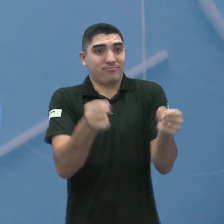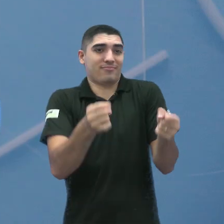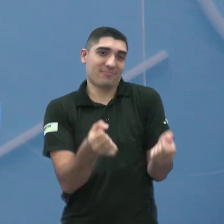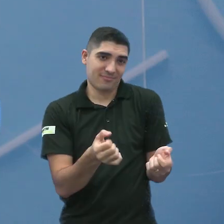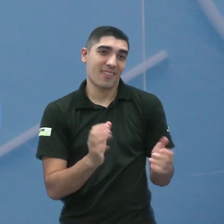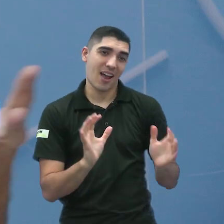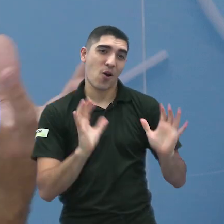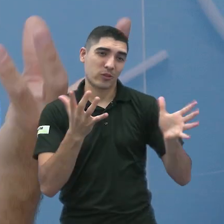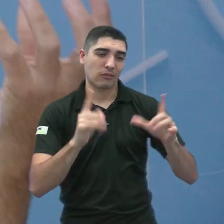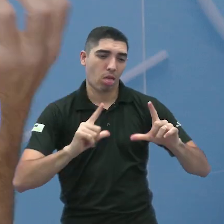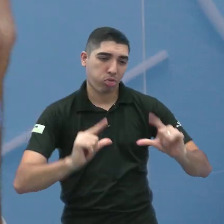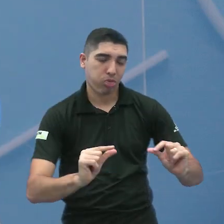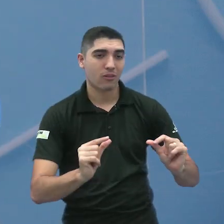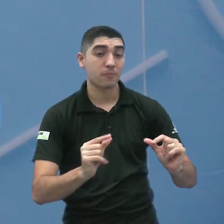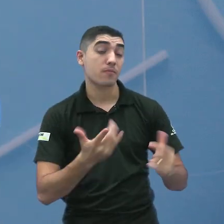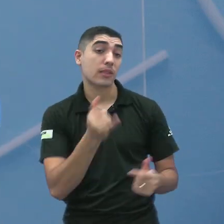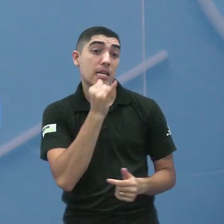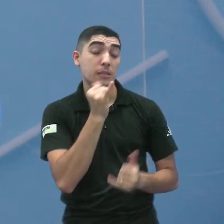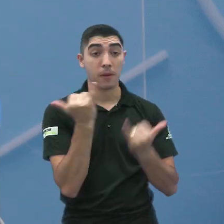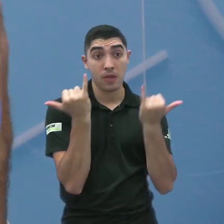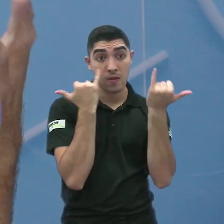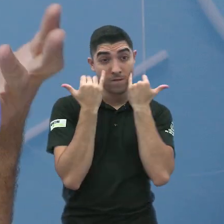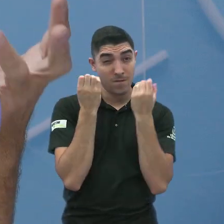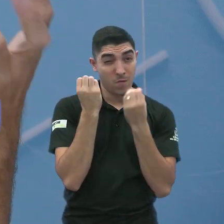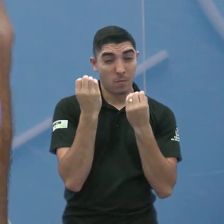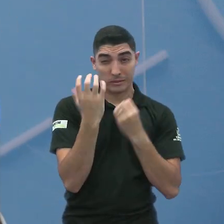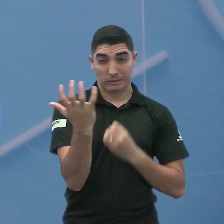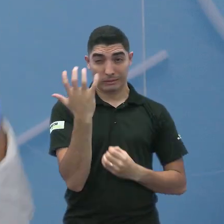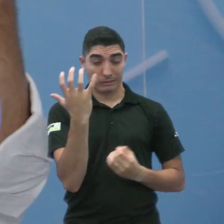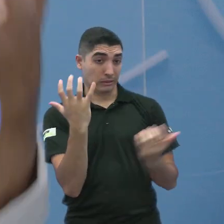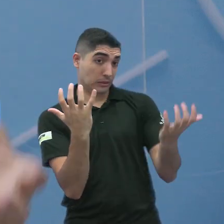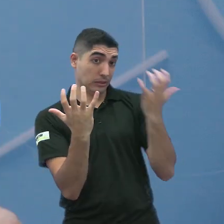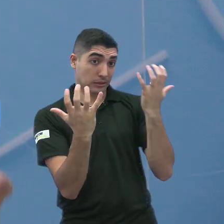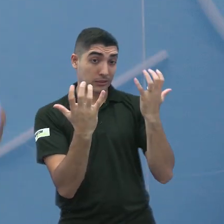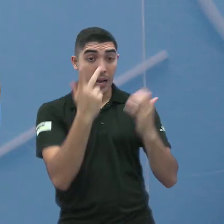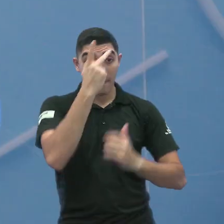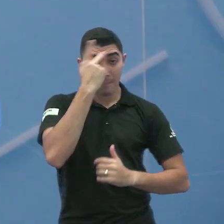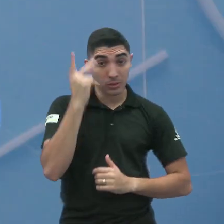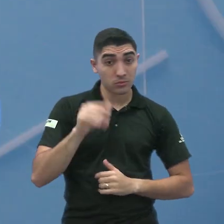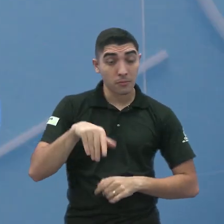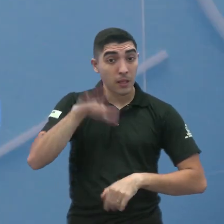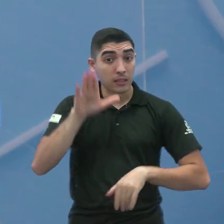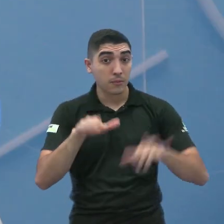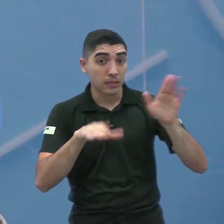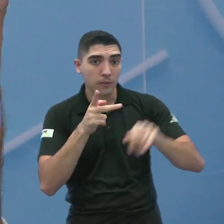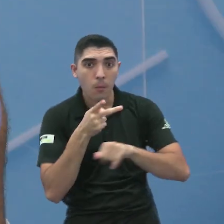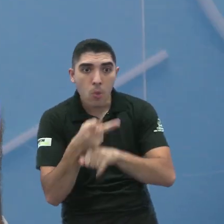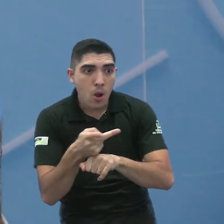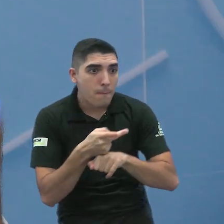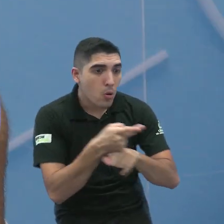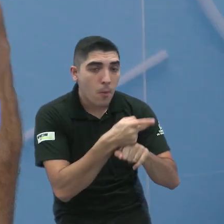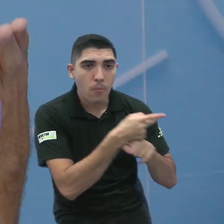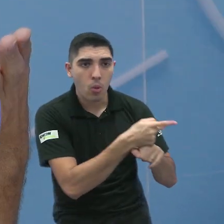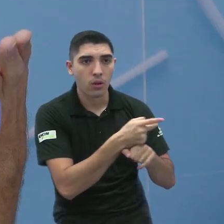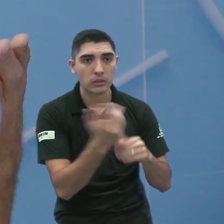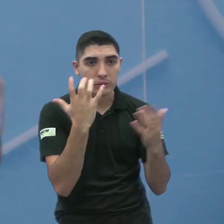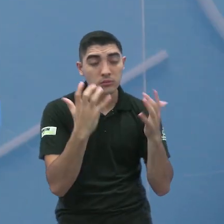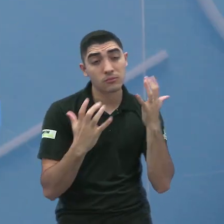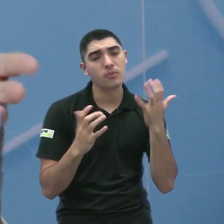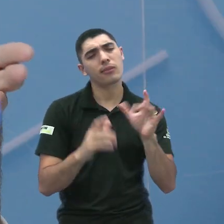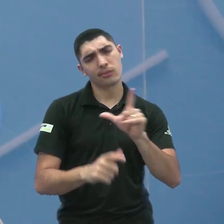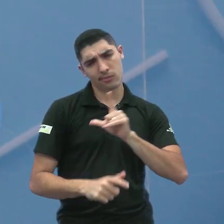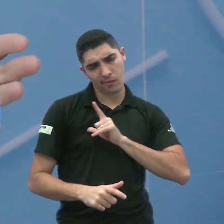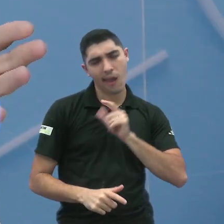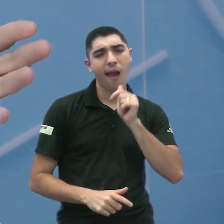Acesso à informação, acho que isso as pessoas estão buscando mais, embora exista ainda um preconceito,